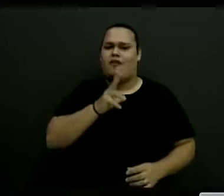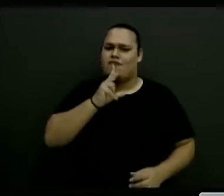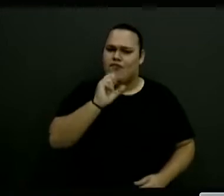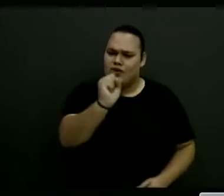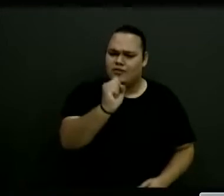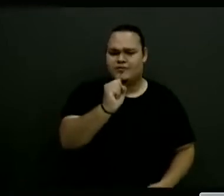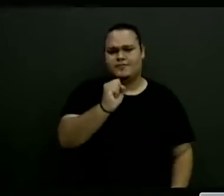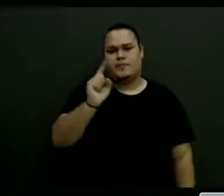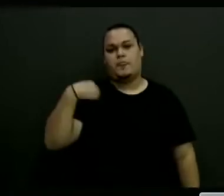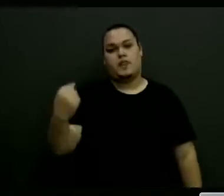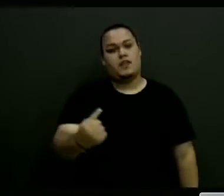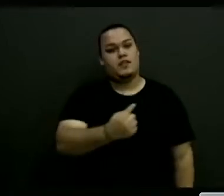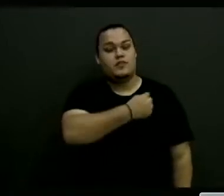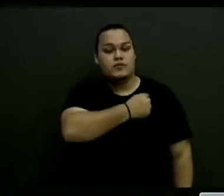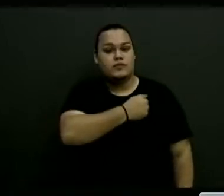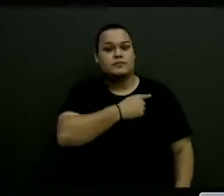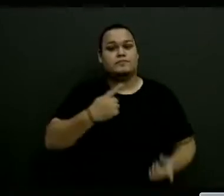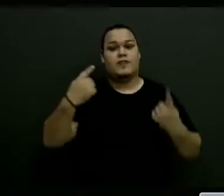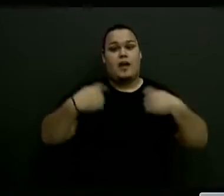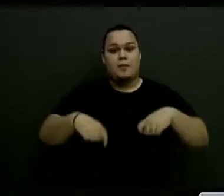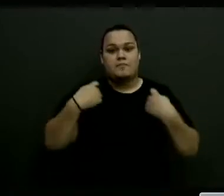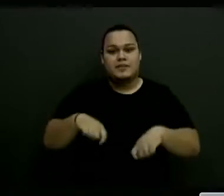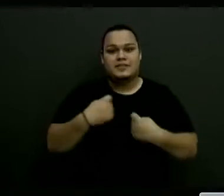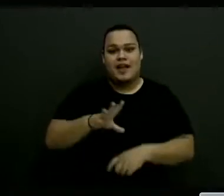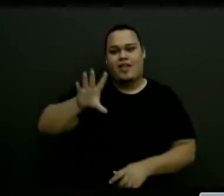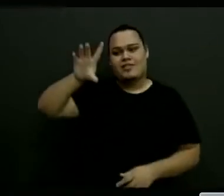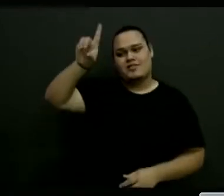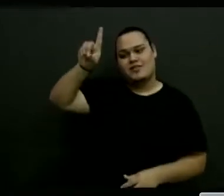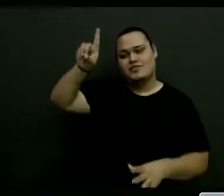É com os homens que têm temor e respeito de Deus.